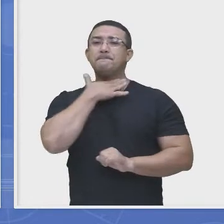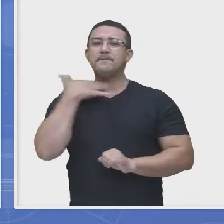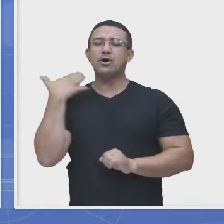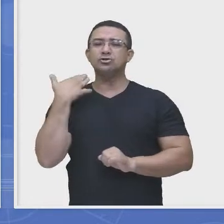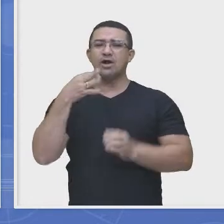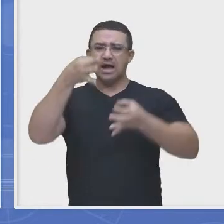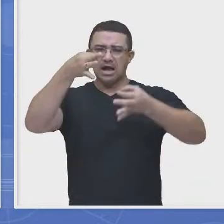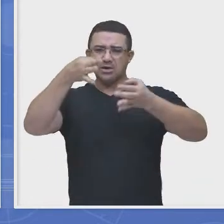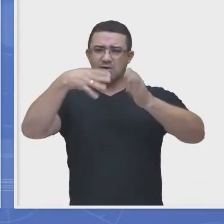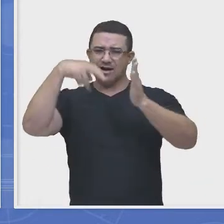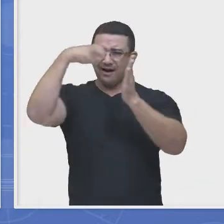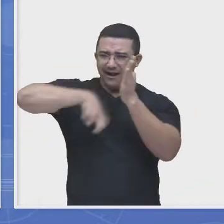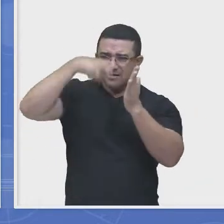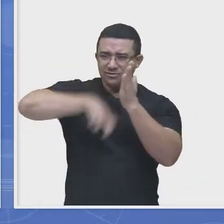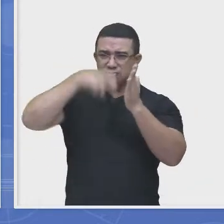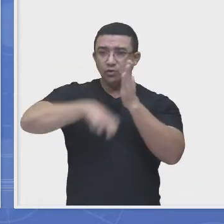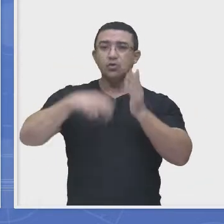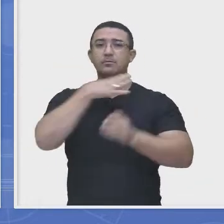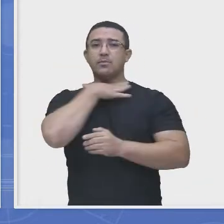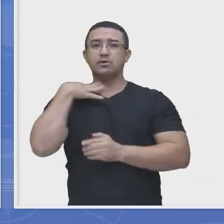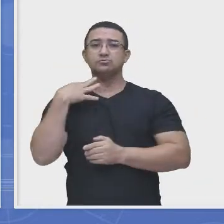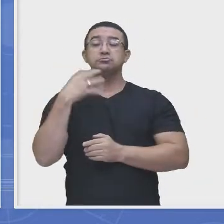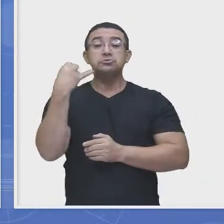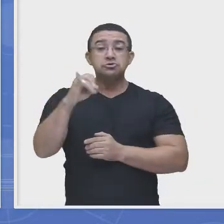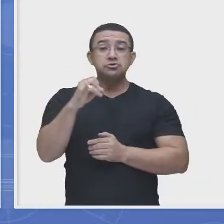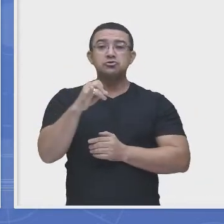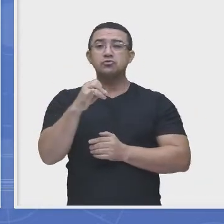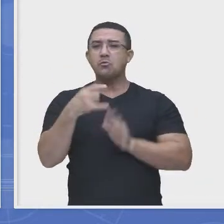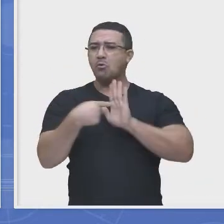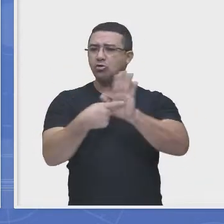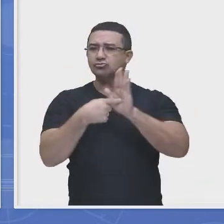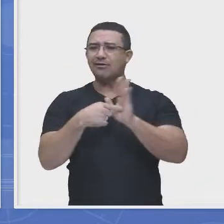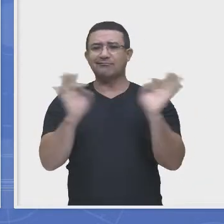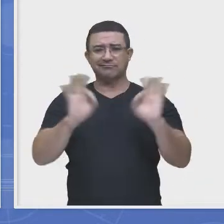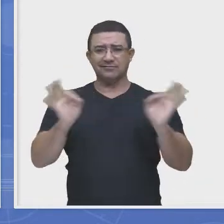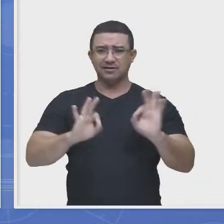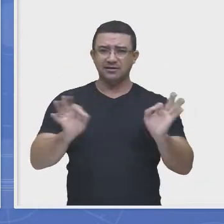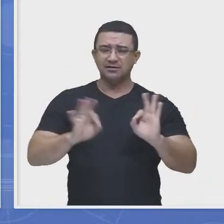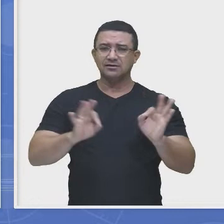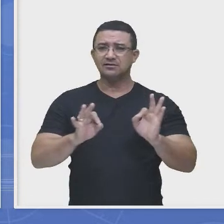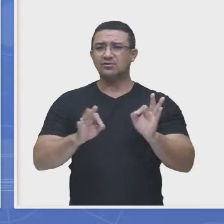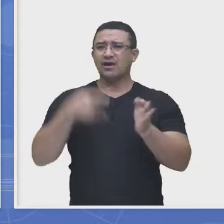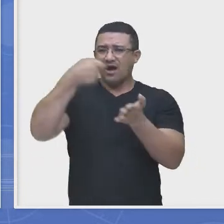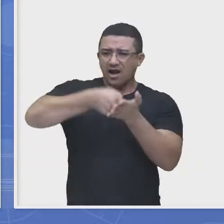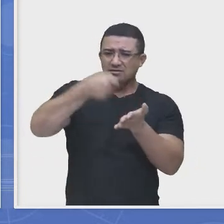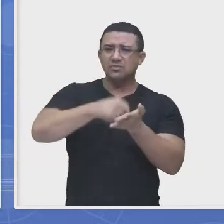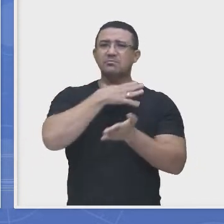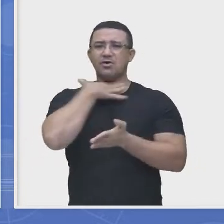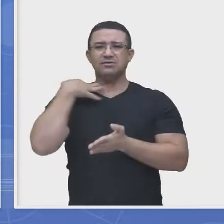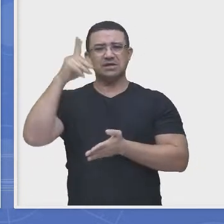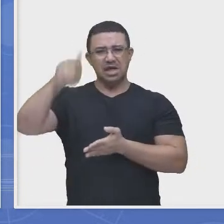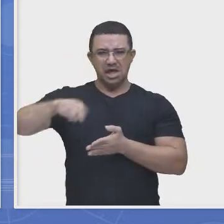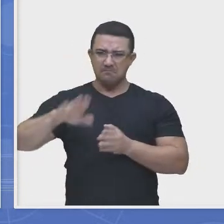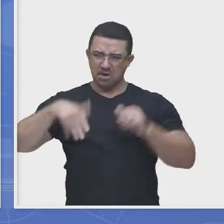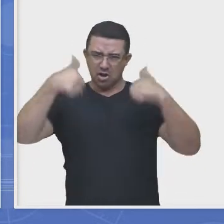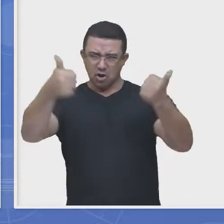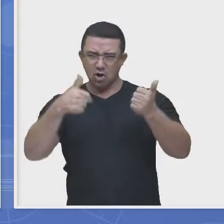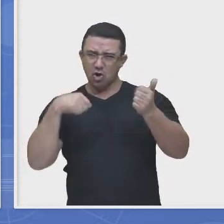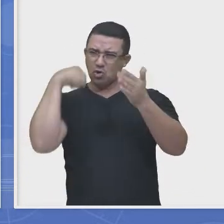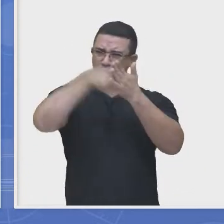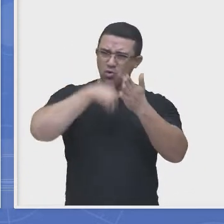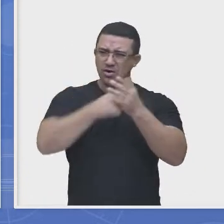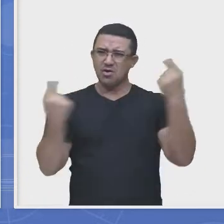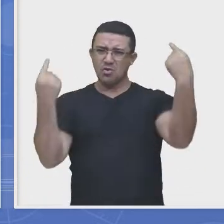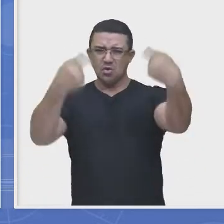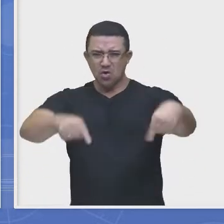Enquanto não ficar demonstrado cabalmente que a pena de morte é o meio mais eficaz na luta contra o